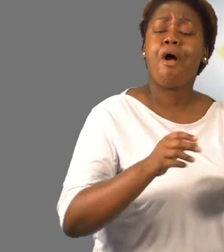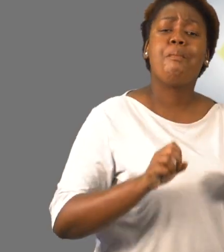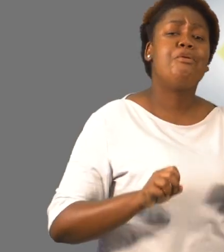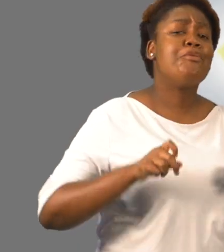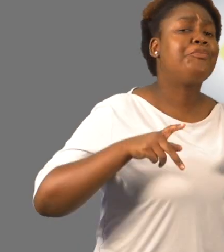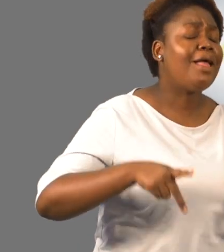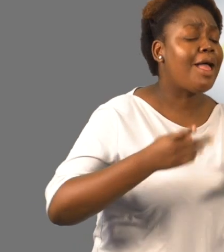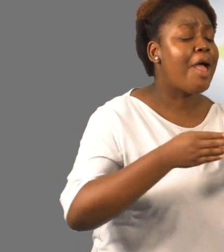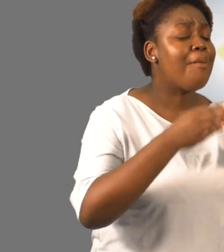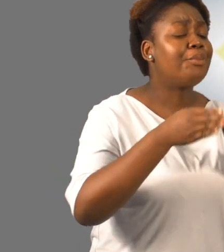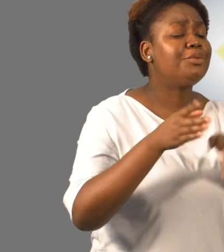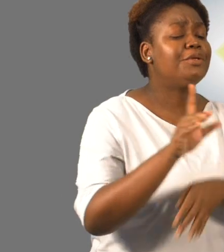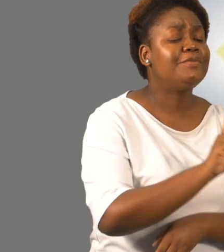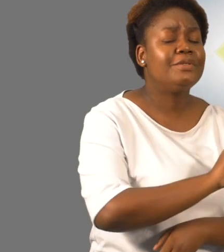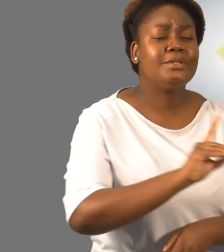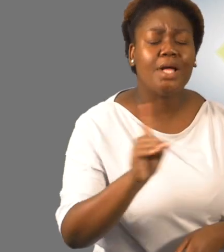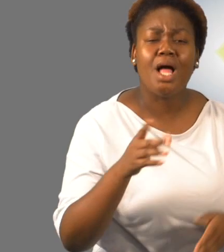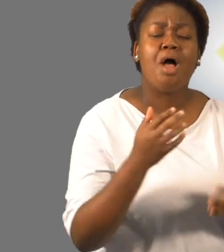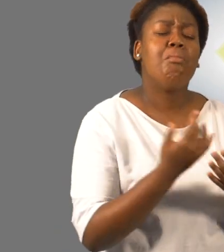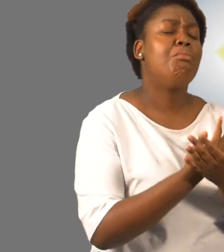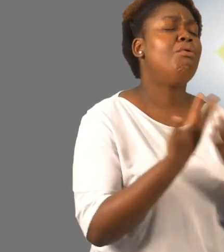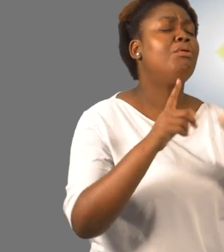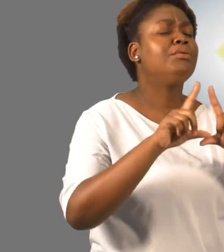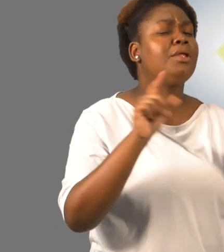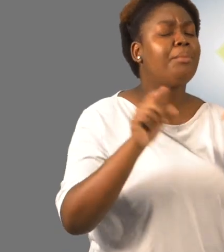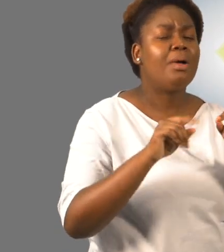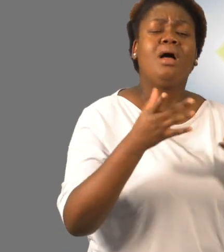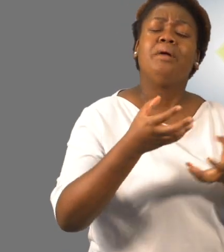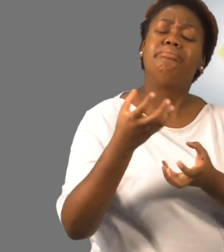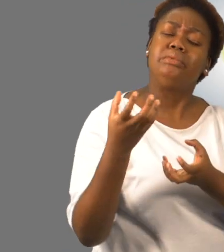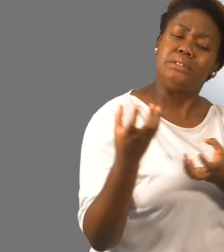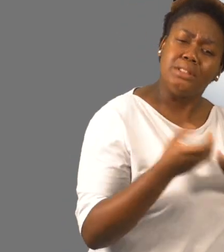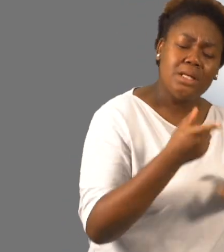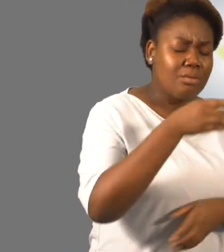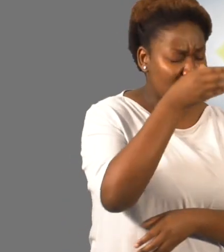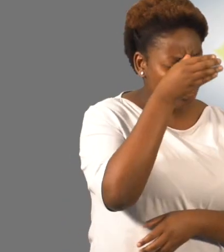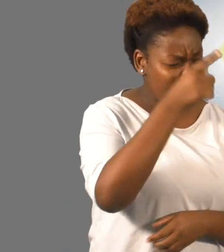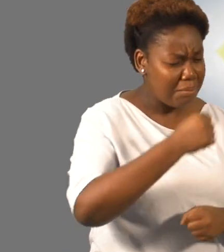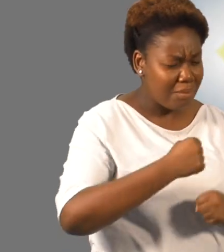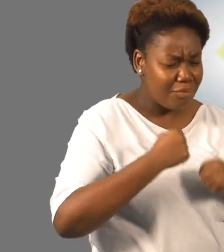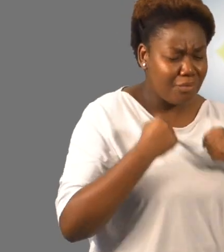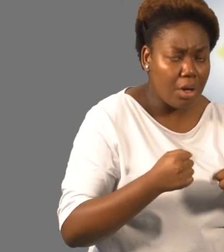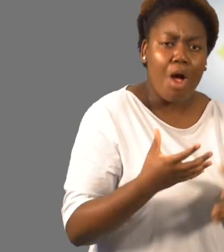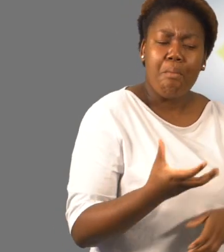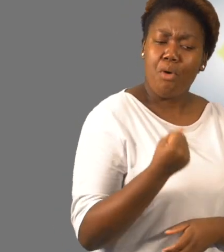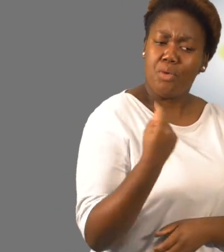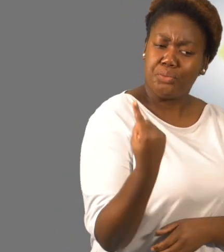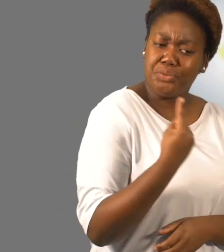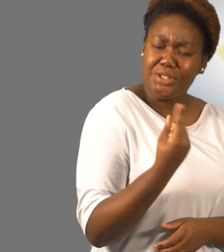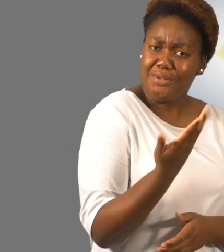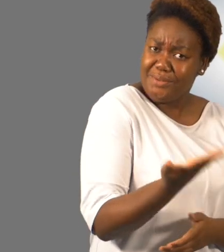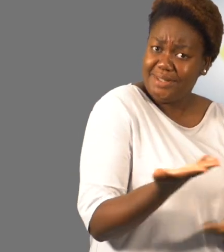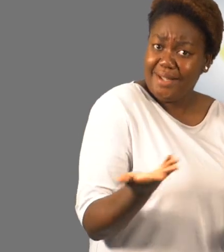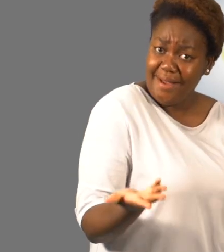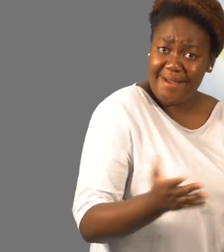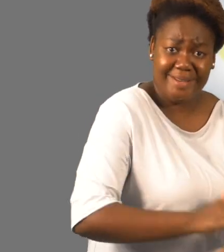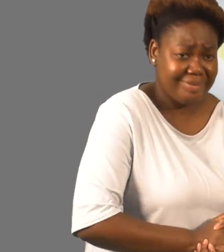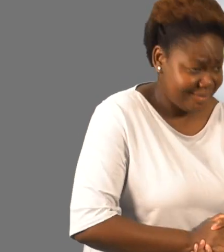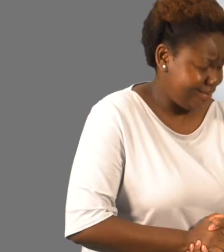As pessoas com deficiência podem fazer muito, só precisam de acreditar no seu potencial e ter